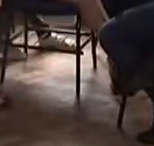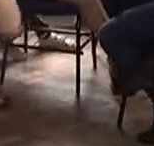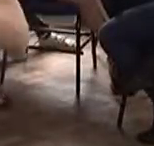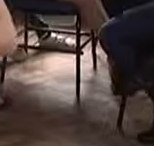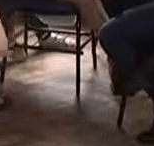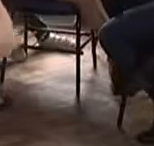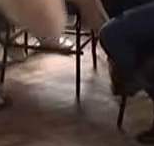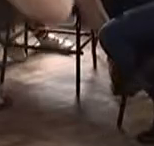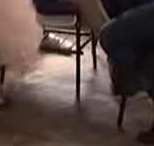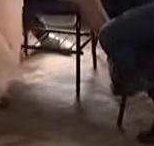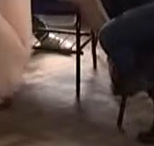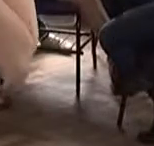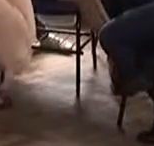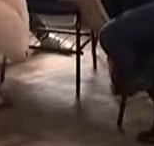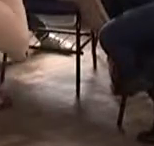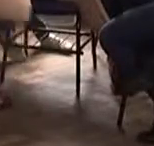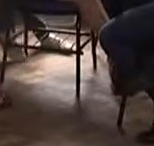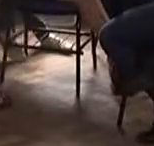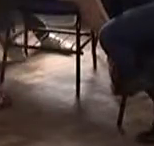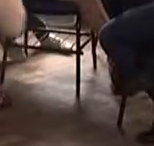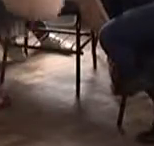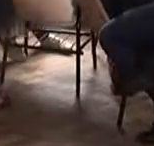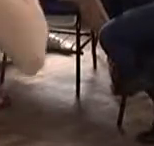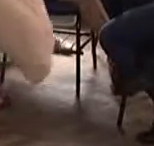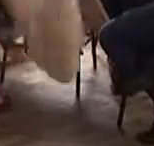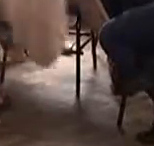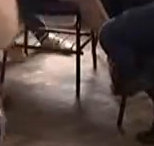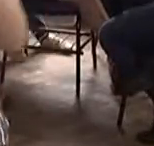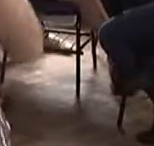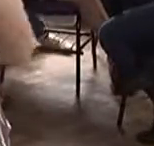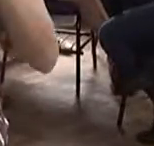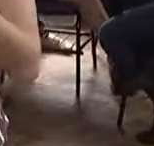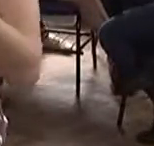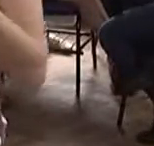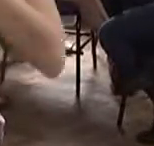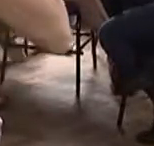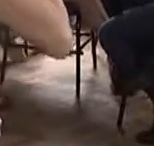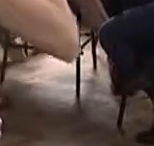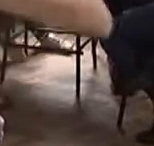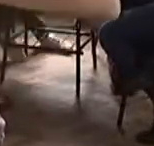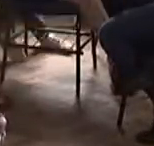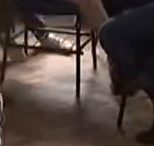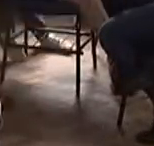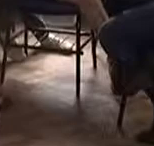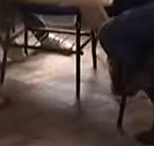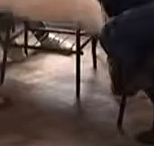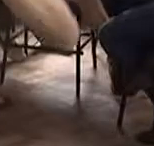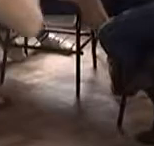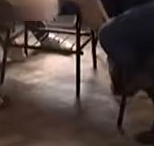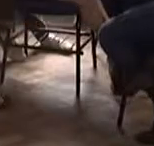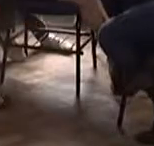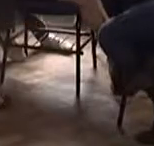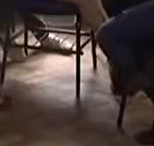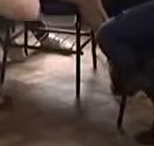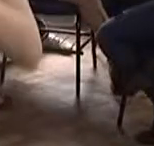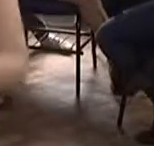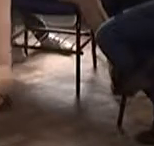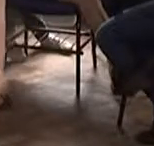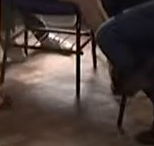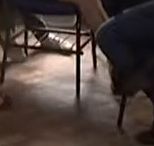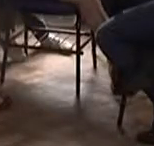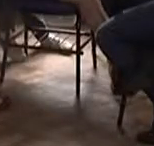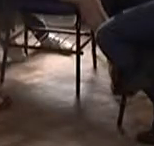médica. Então, ele é o meio em que os surdos e os ouvintes se comunicam. E ele tem um papel